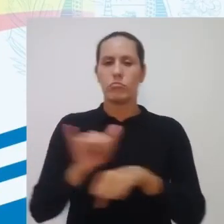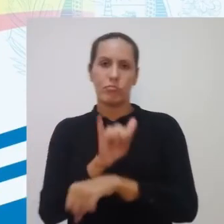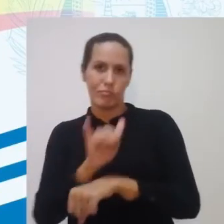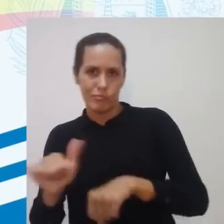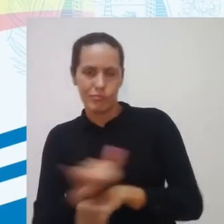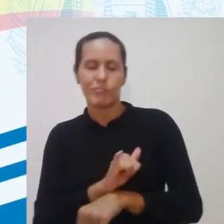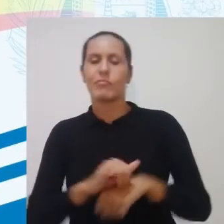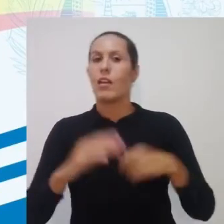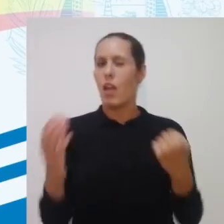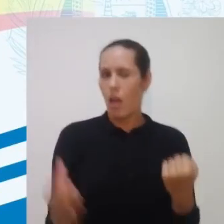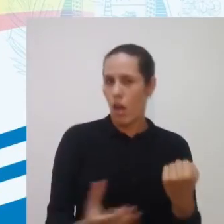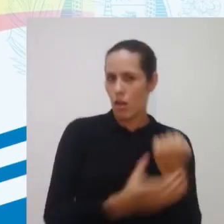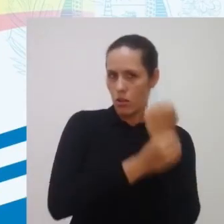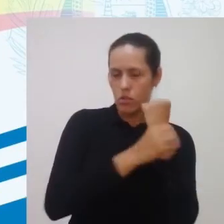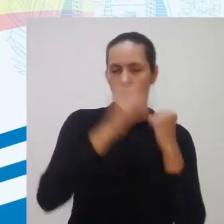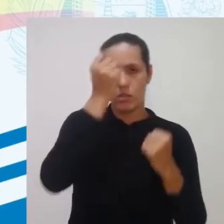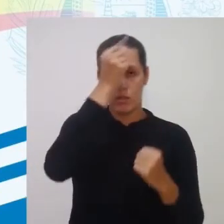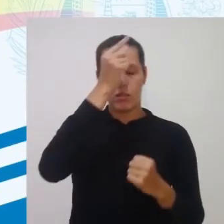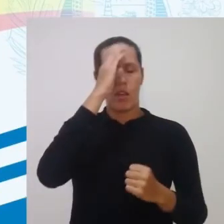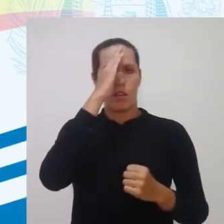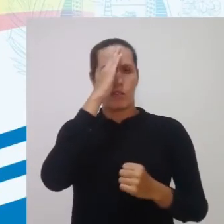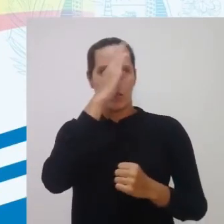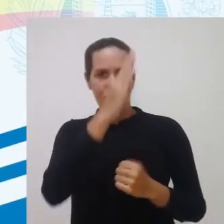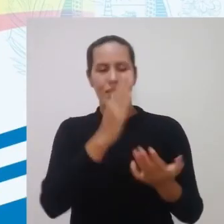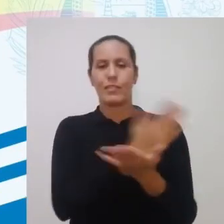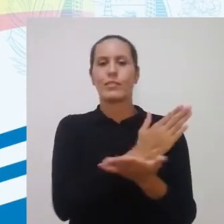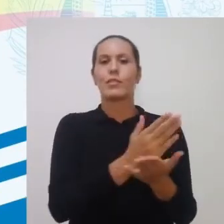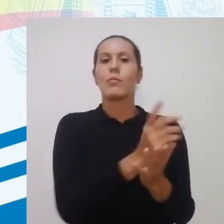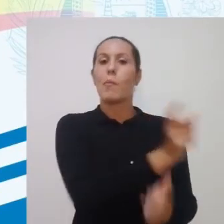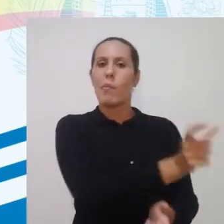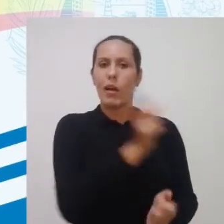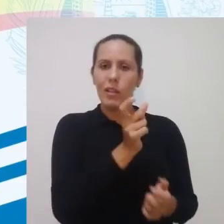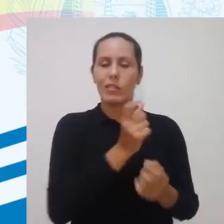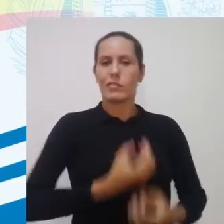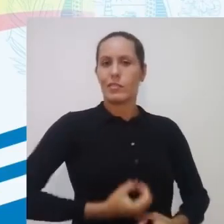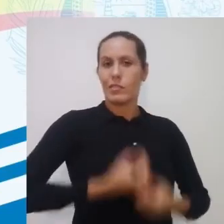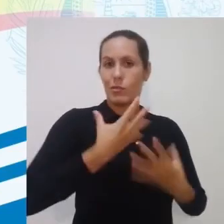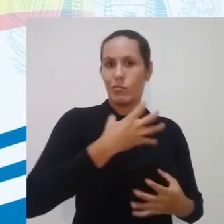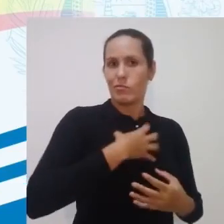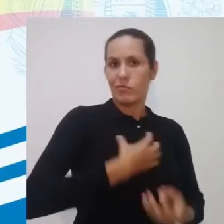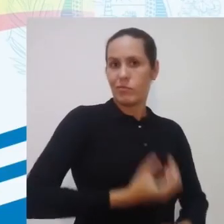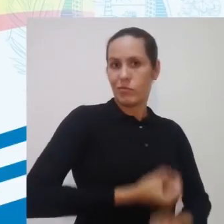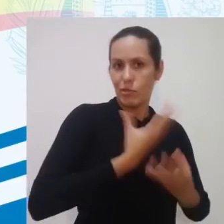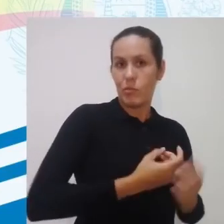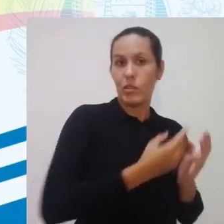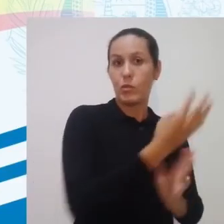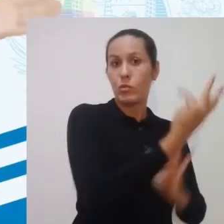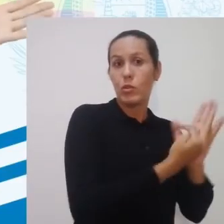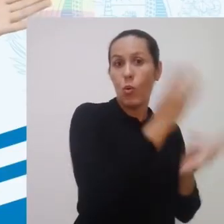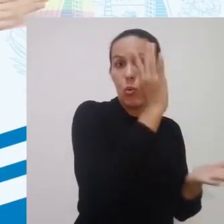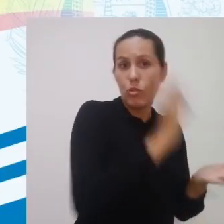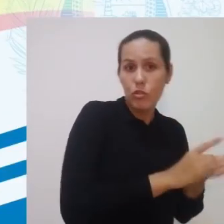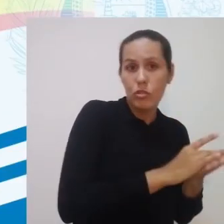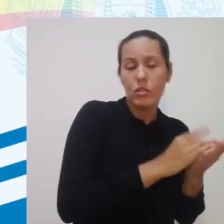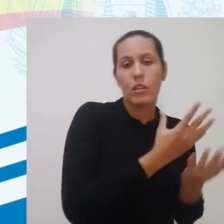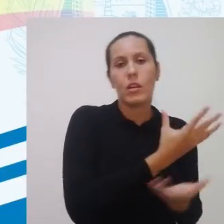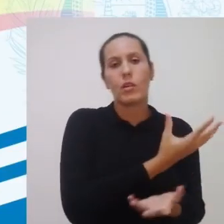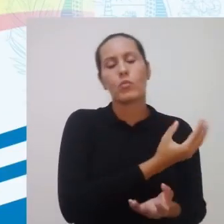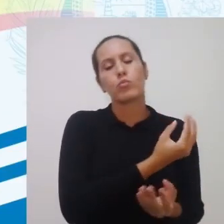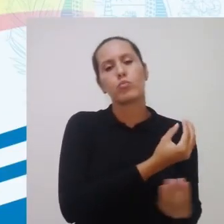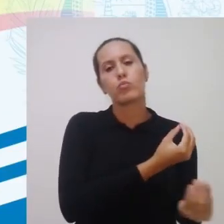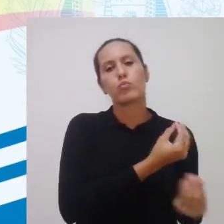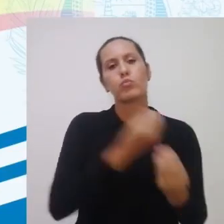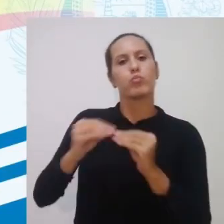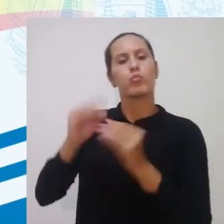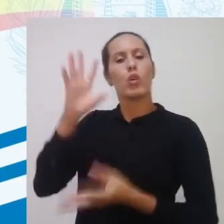recurso que a gente tem para garantir que ideias centrais e algumas palavras e expressões-chave do texto original